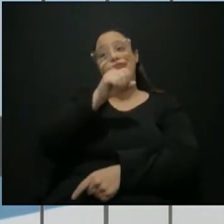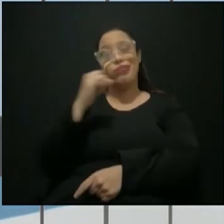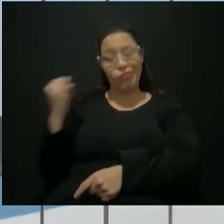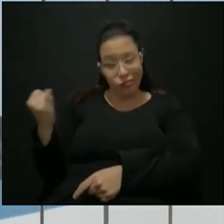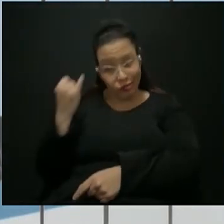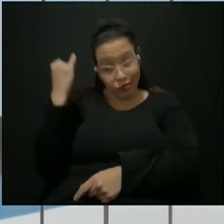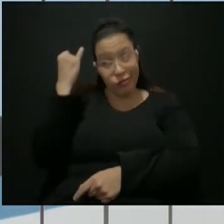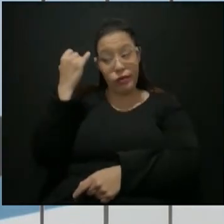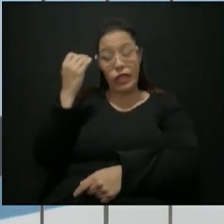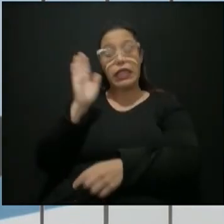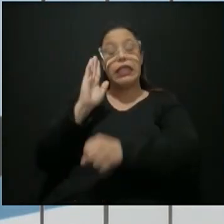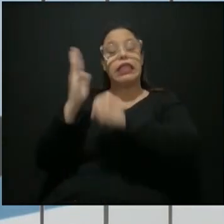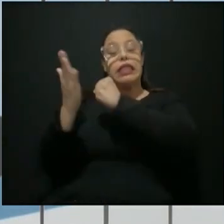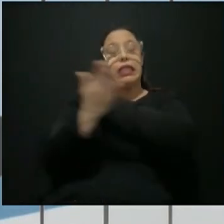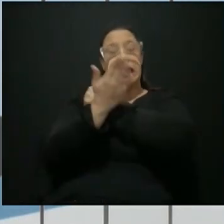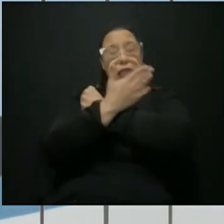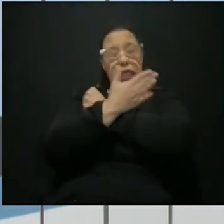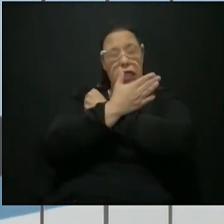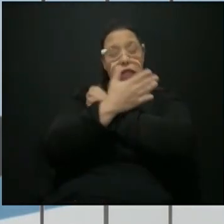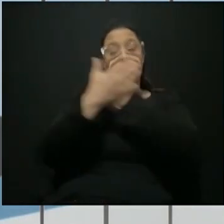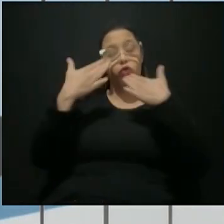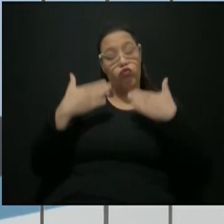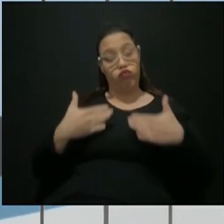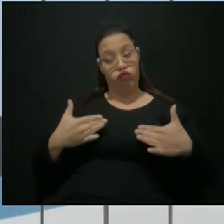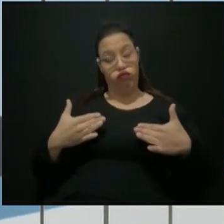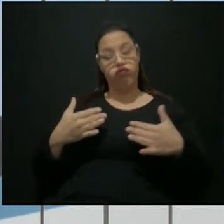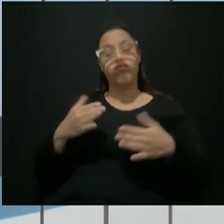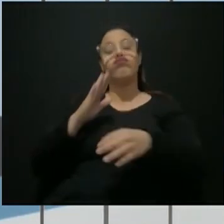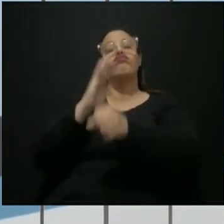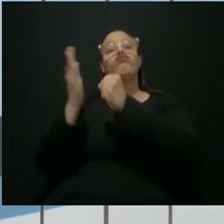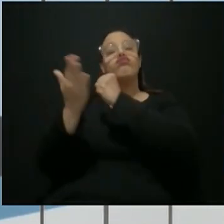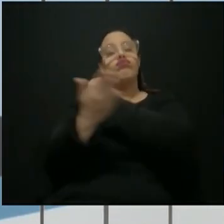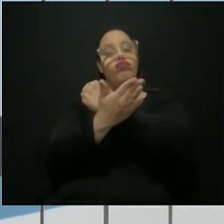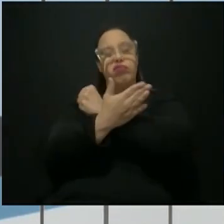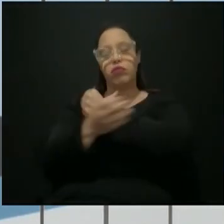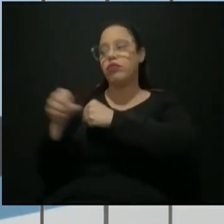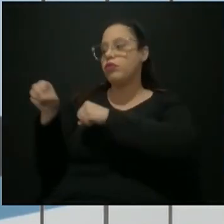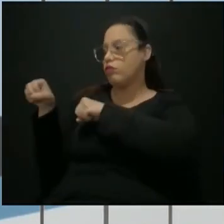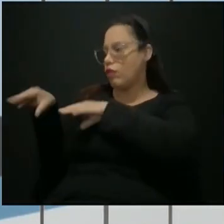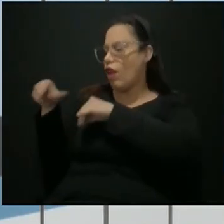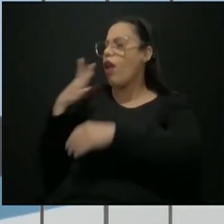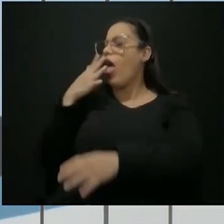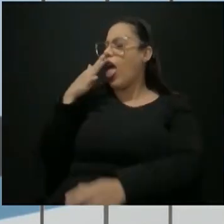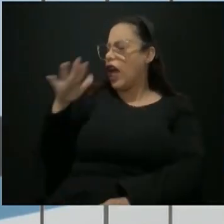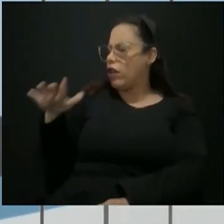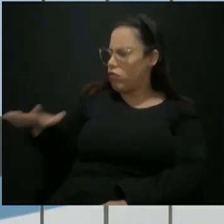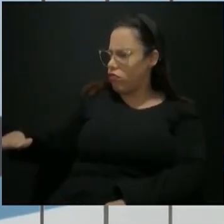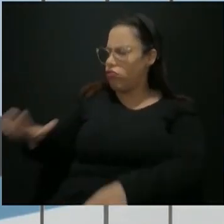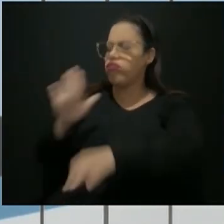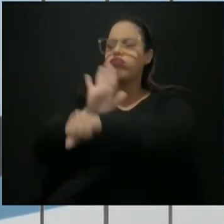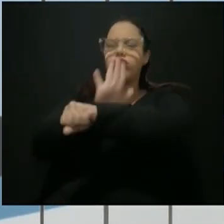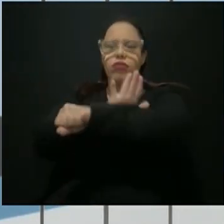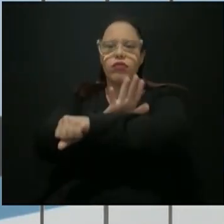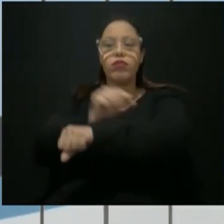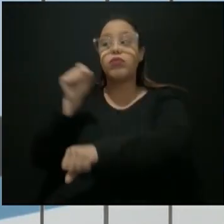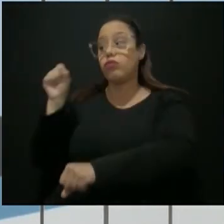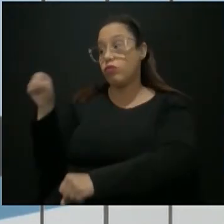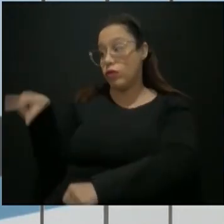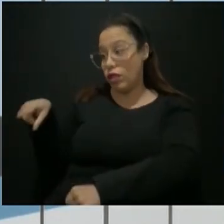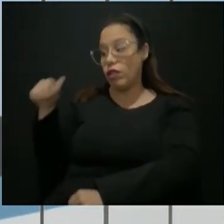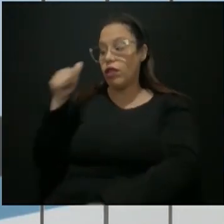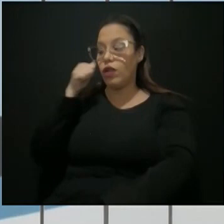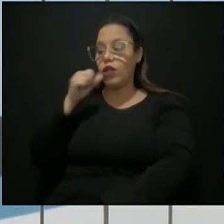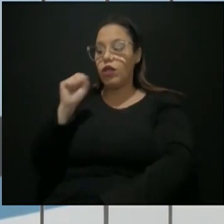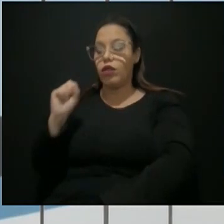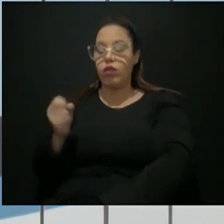falou no bloco anterior, da gente conseguir educar as crianças para o cuidado, né? Tanto meninos quanto meninas. Né? A gente precisa que todo